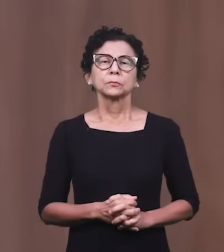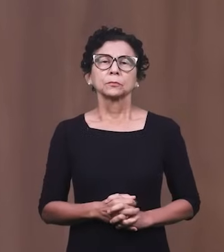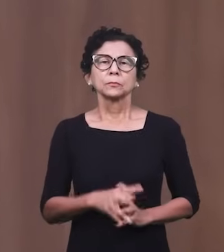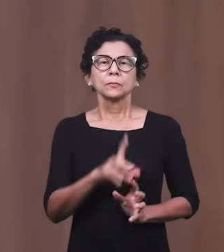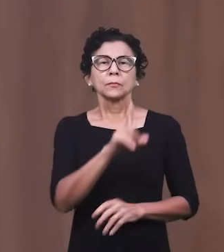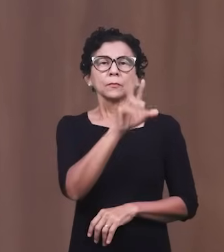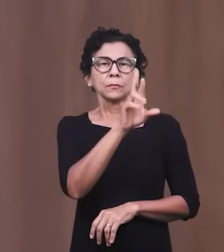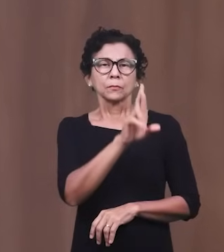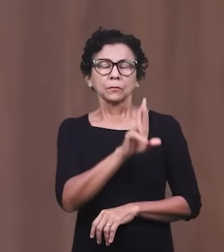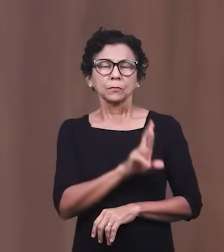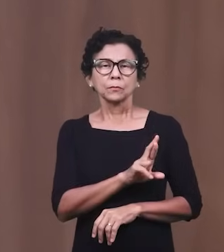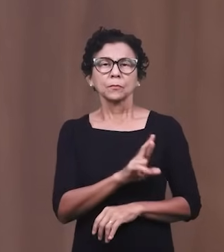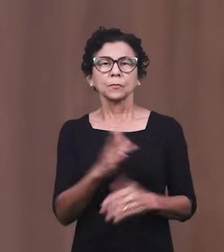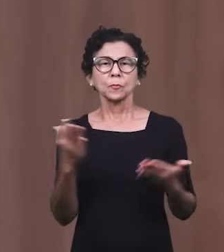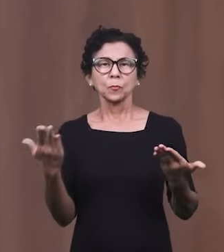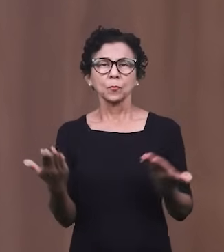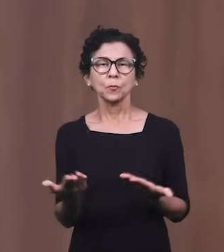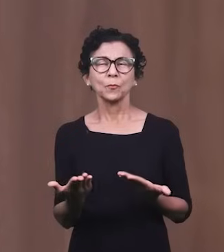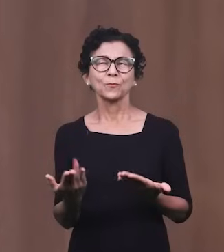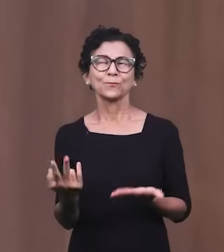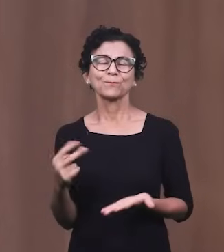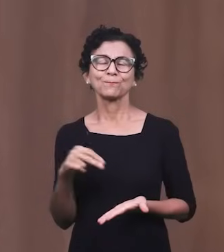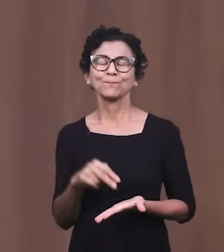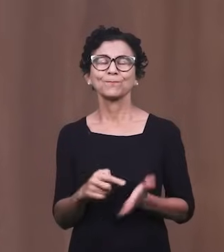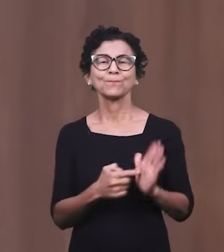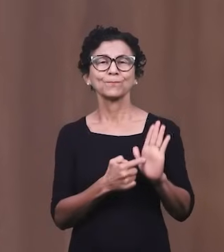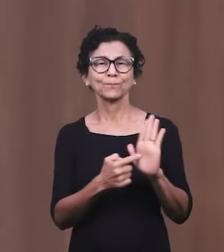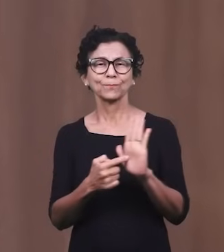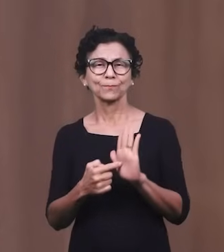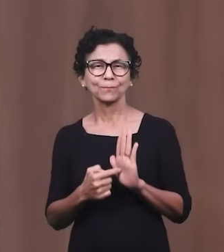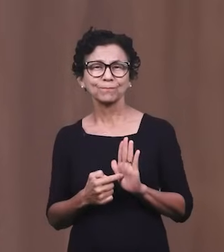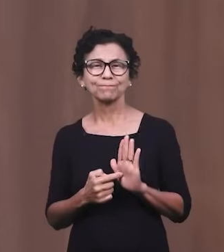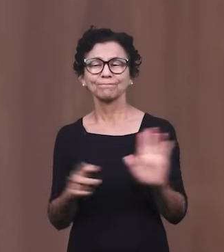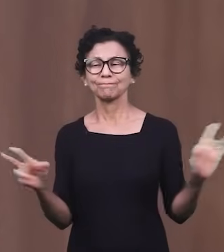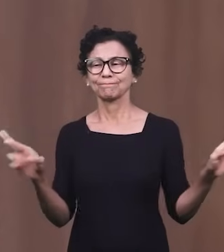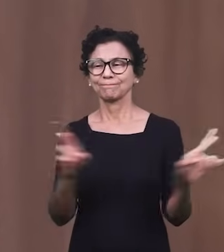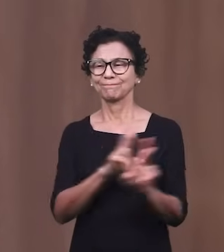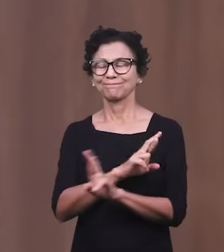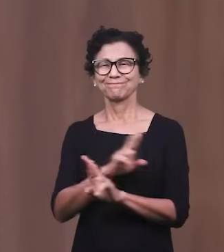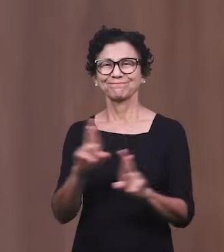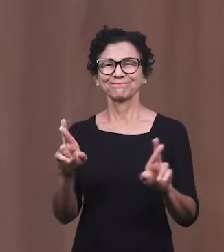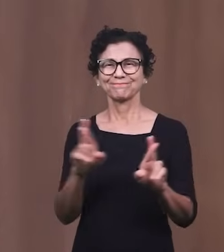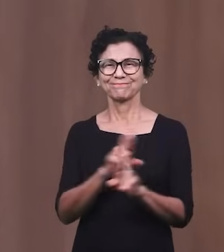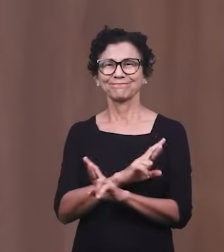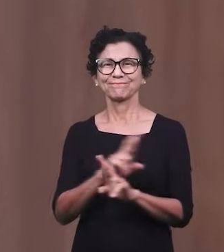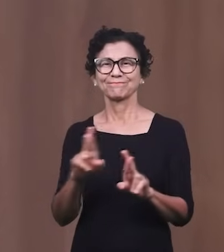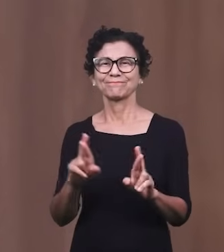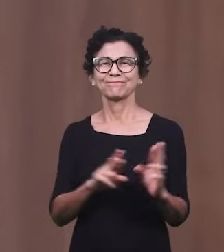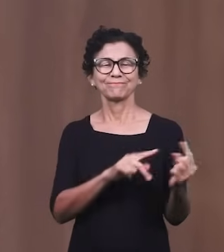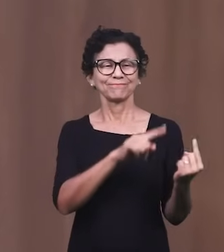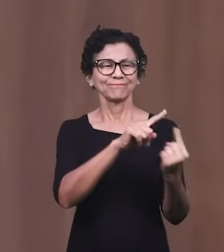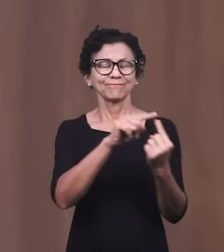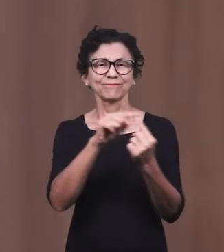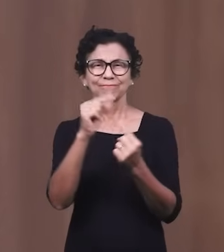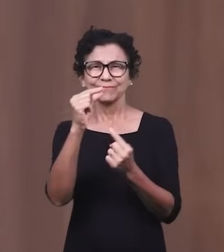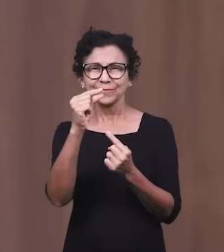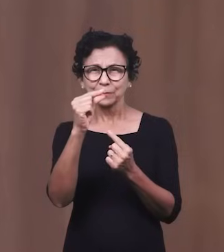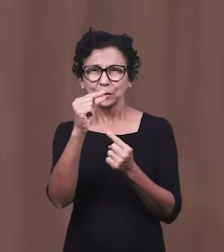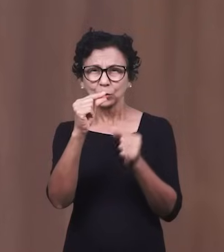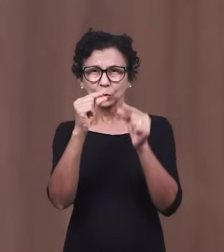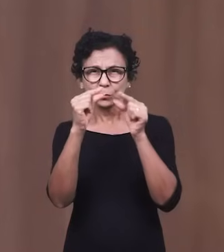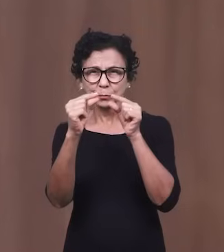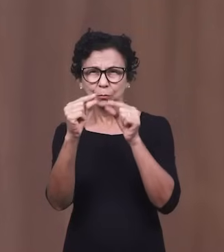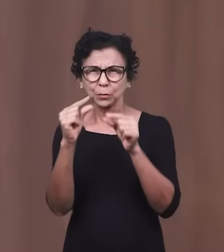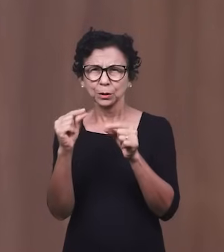nós essa relação né essa relação desses organismos fotossintetizantes a importância deles para os mais